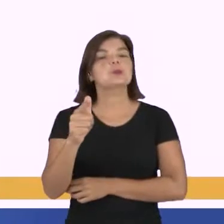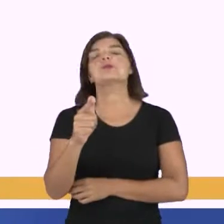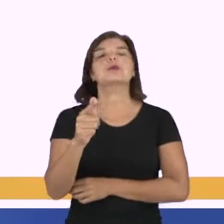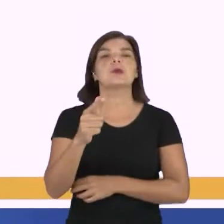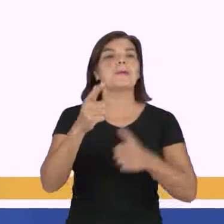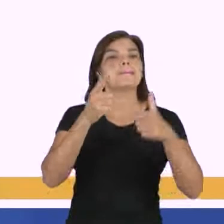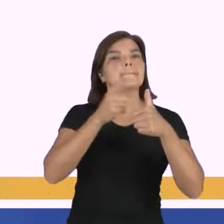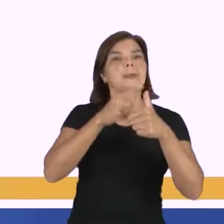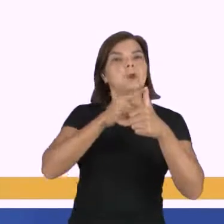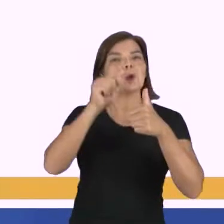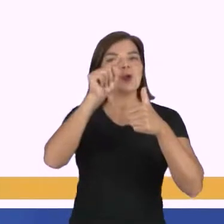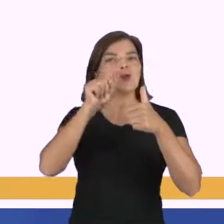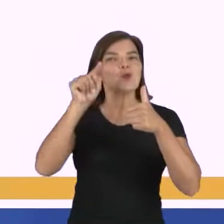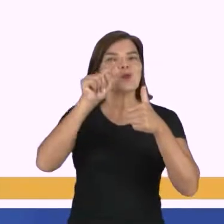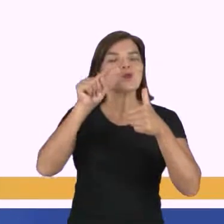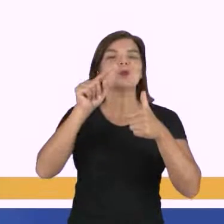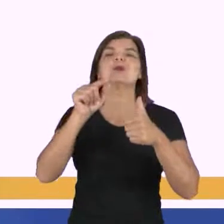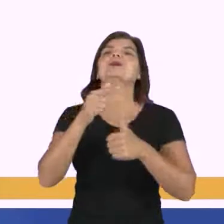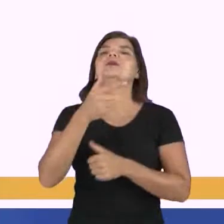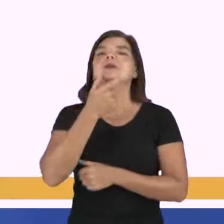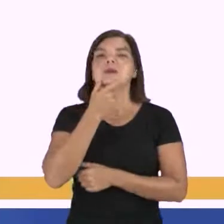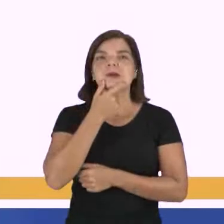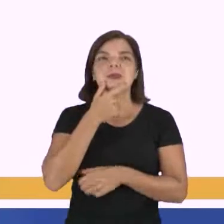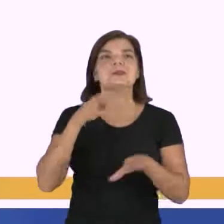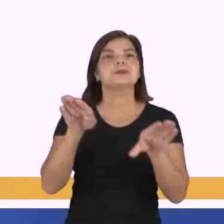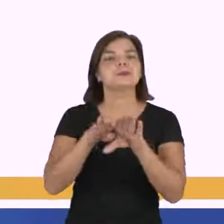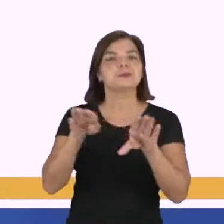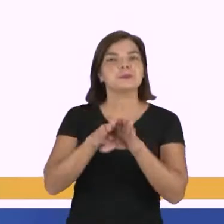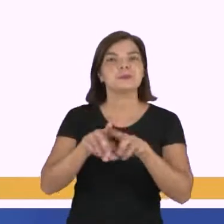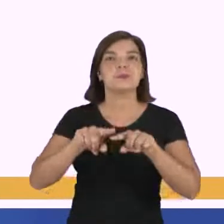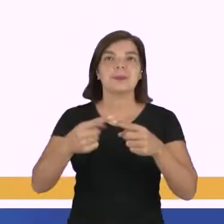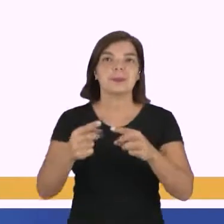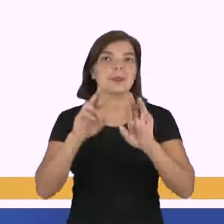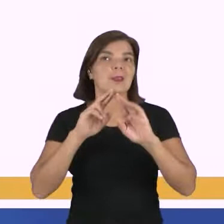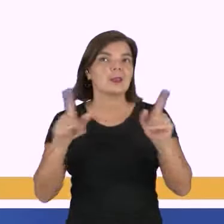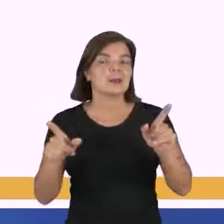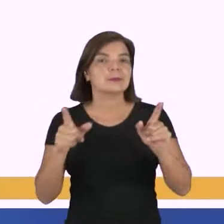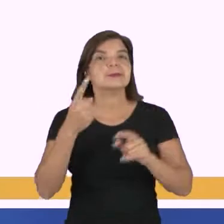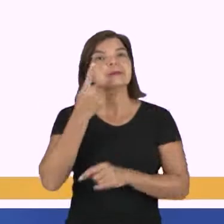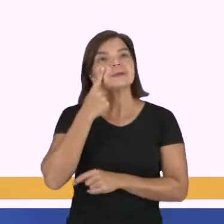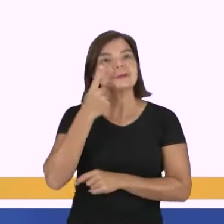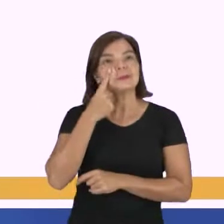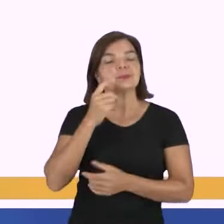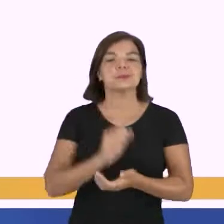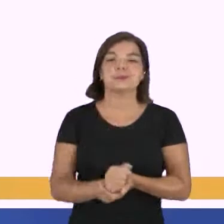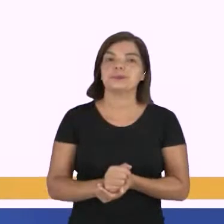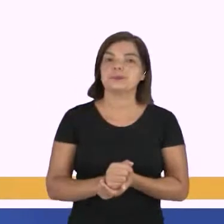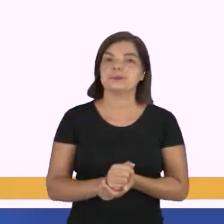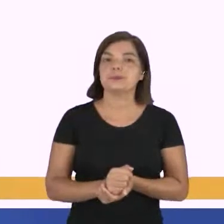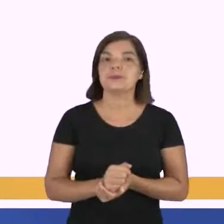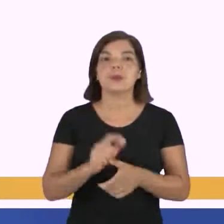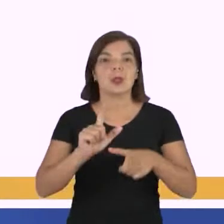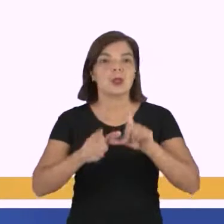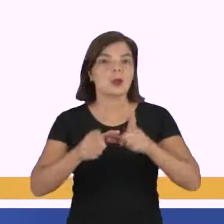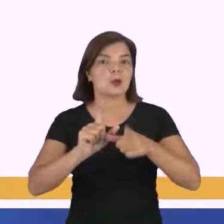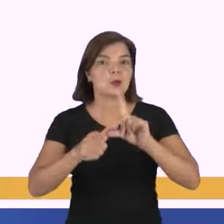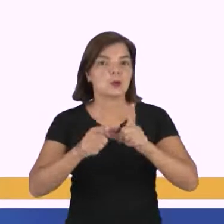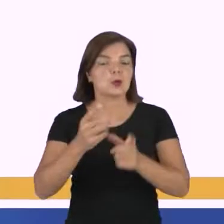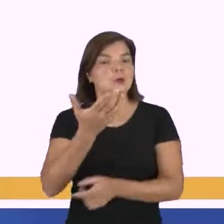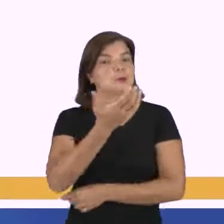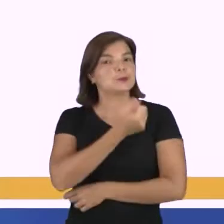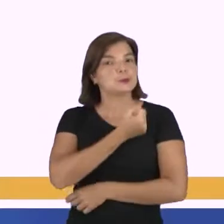coloca uma bolinha lá em cima, em inglês também tem. Só que as abreviações são de forma diferente. A gente vai pegar as duas últimas letras do